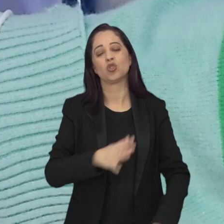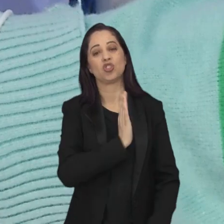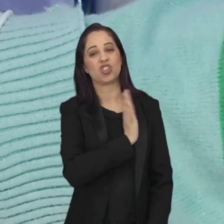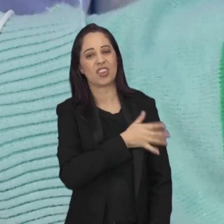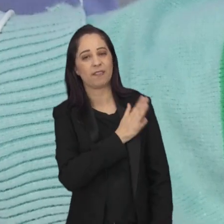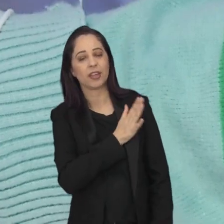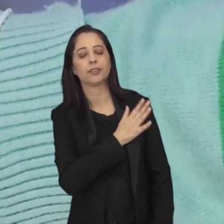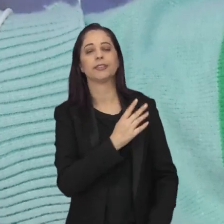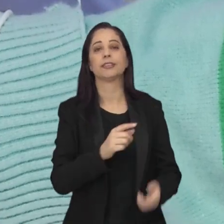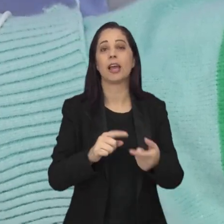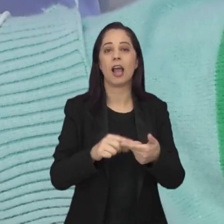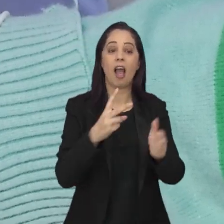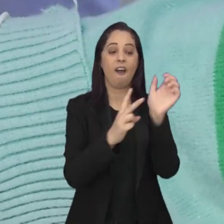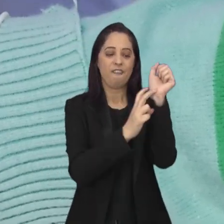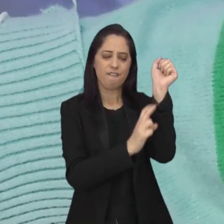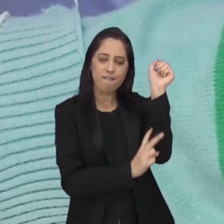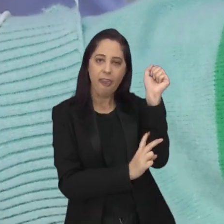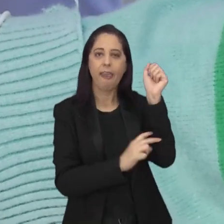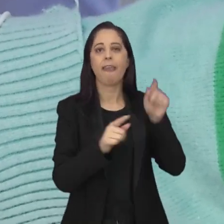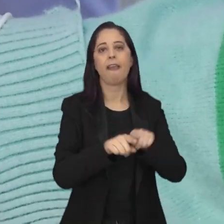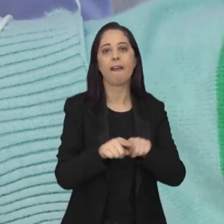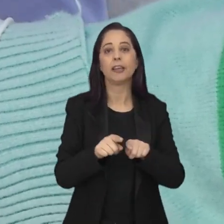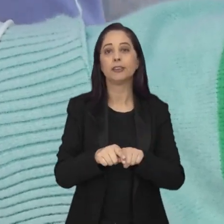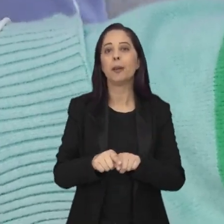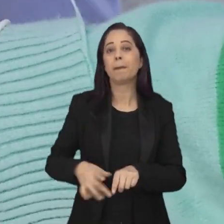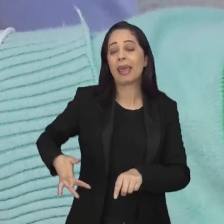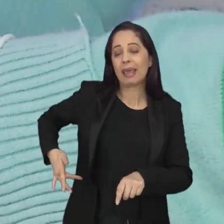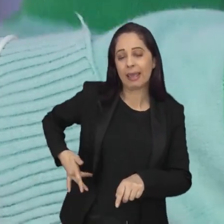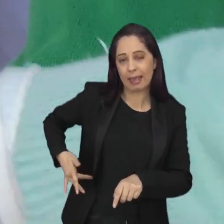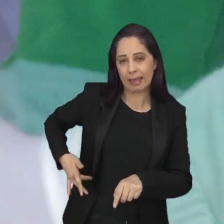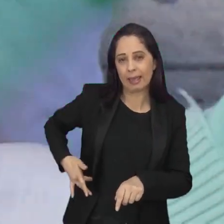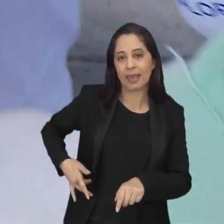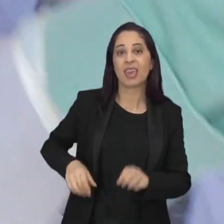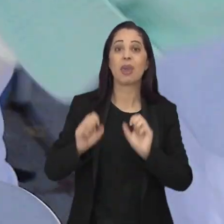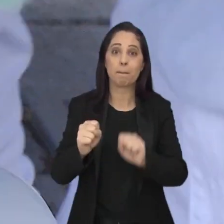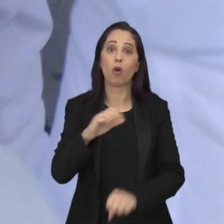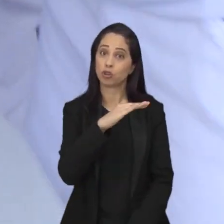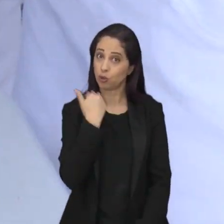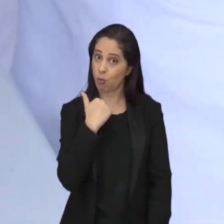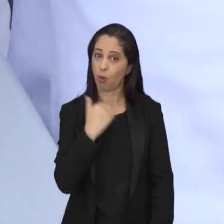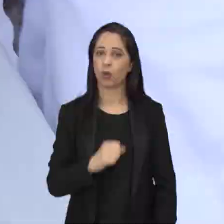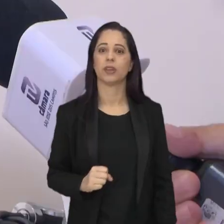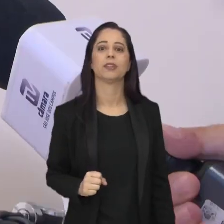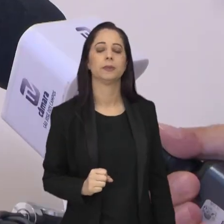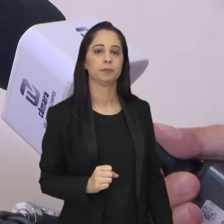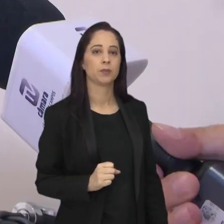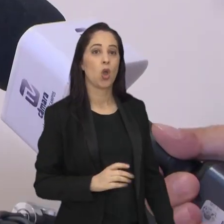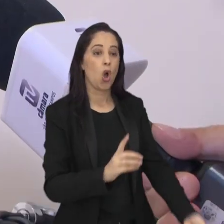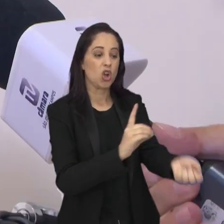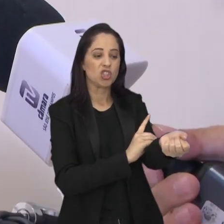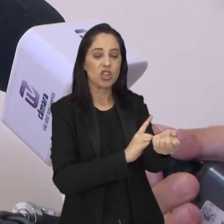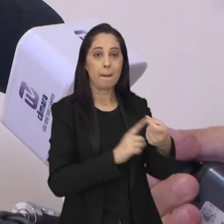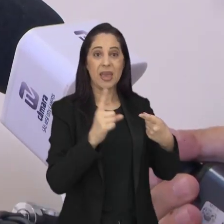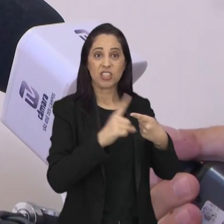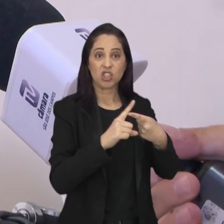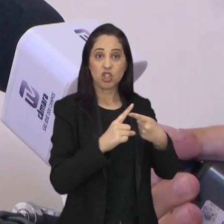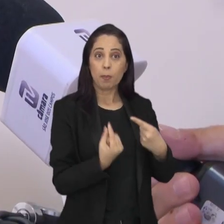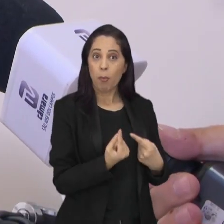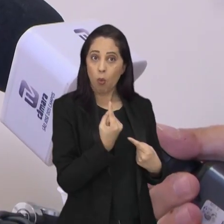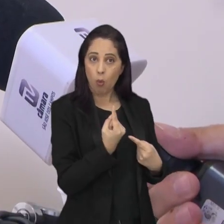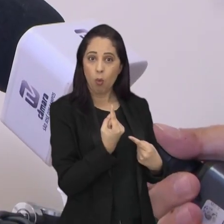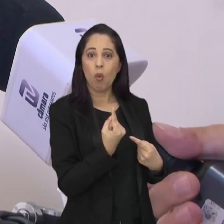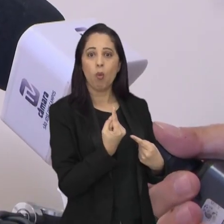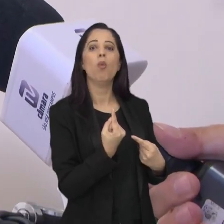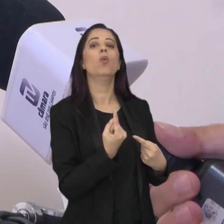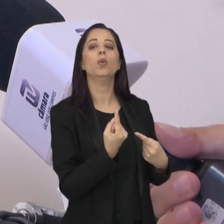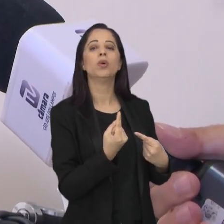coração, artérias, olhos, nervos e rins e, em casos mais graves, levar à morte. São mais comuns casos de diabetes do tipo 1, que